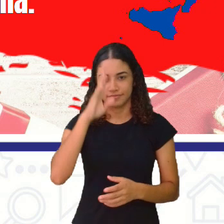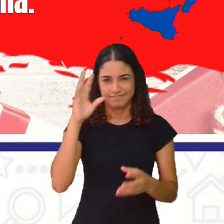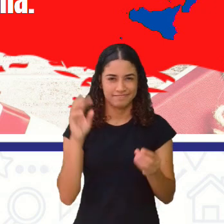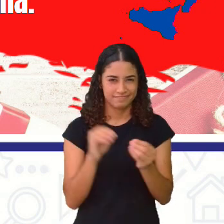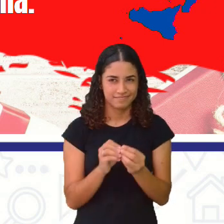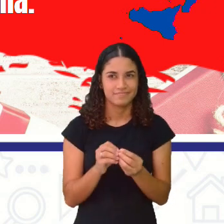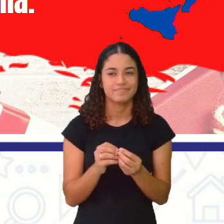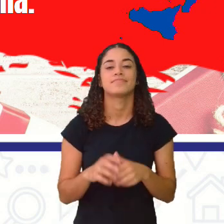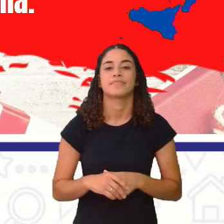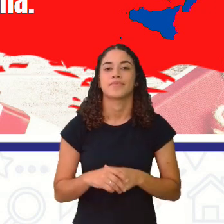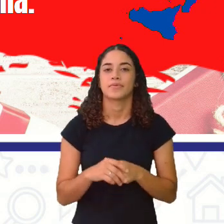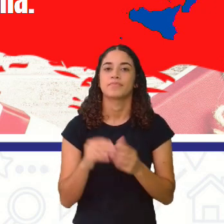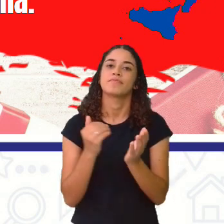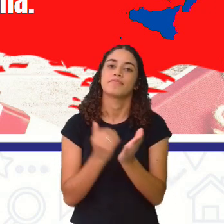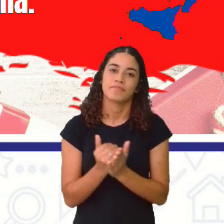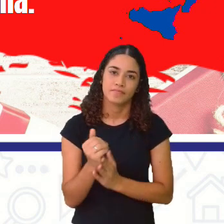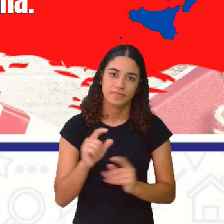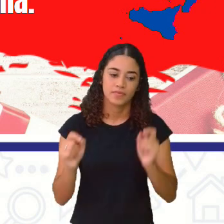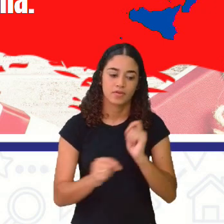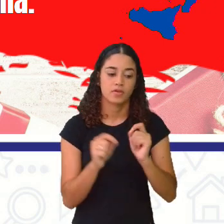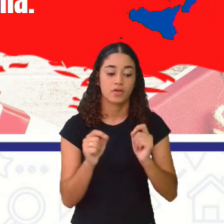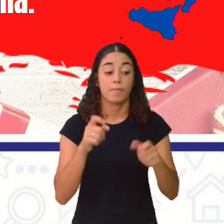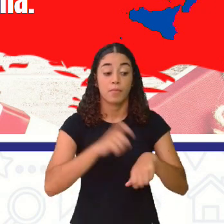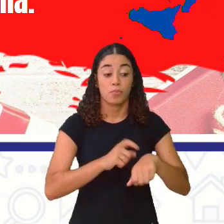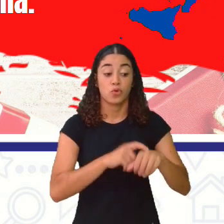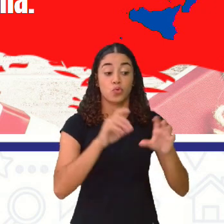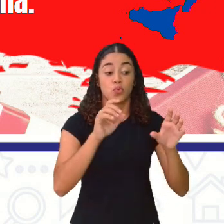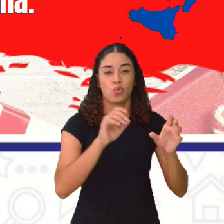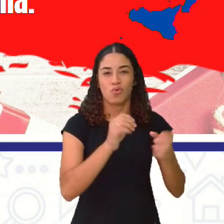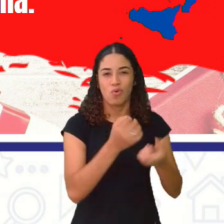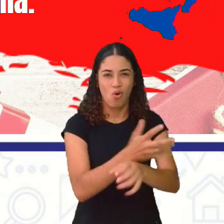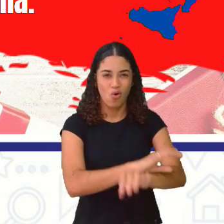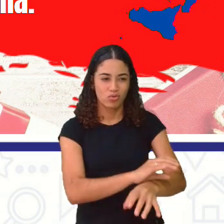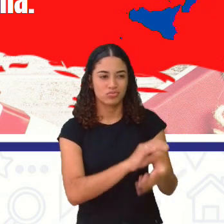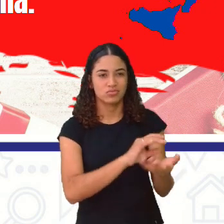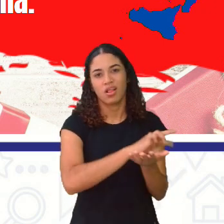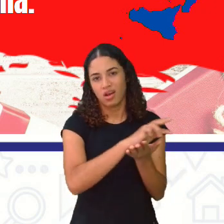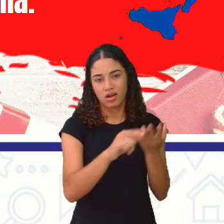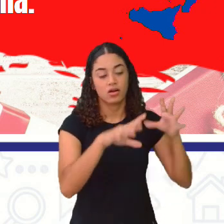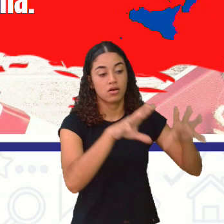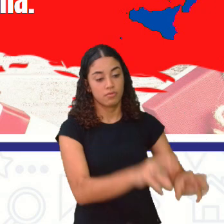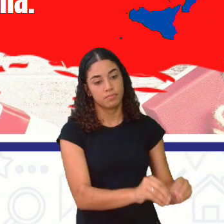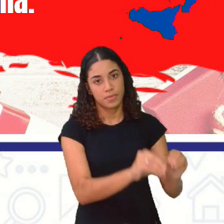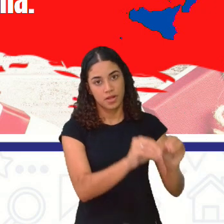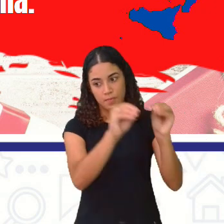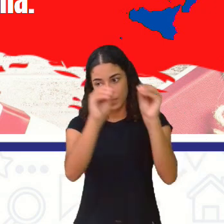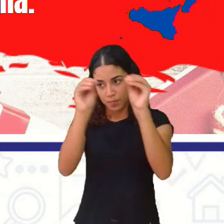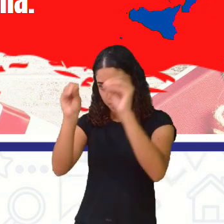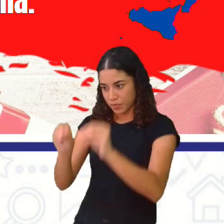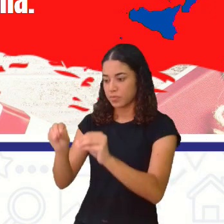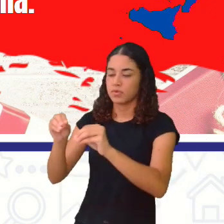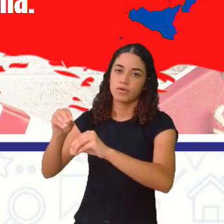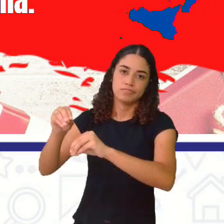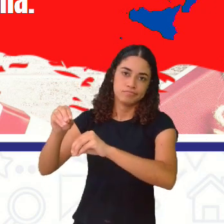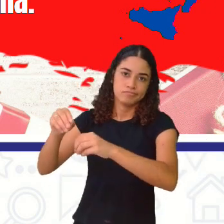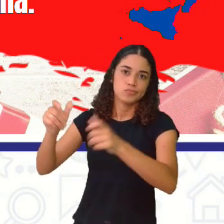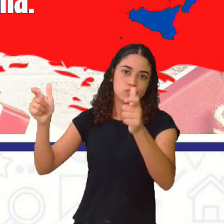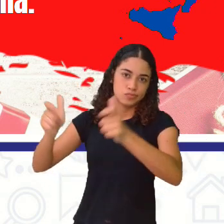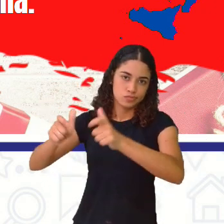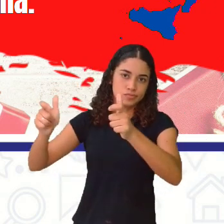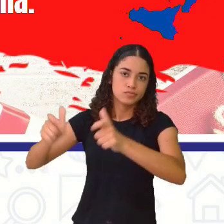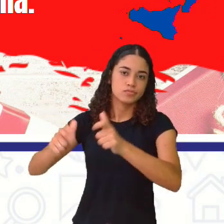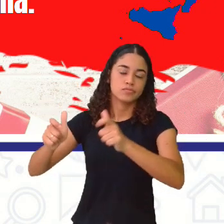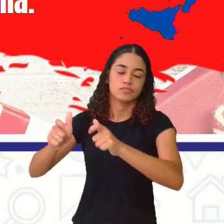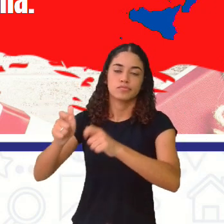então, a partir da transferência dos seus restos mortais da cidade onde ele havia sido sepultado,